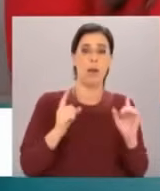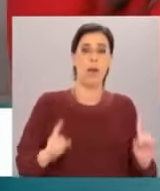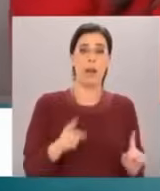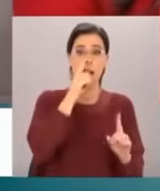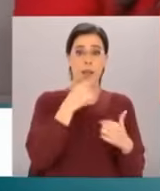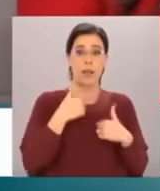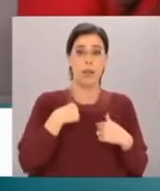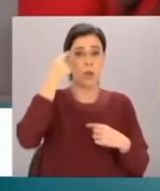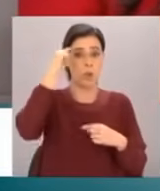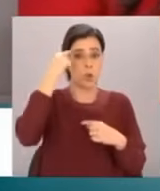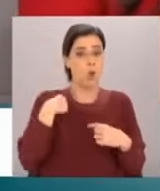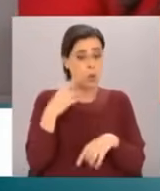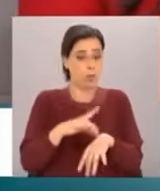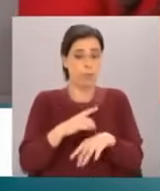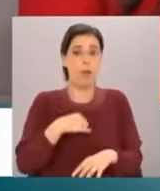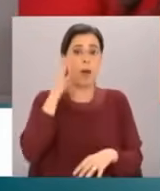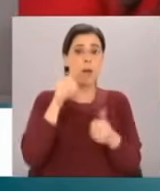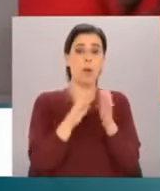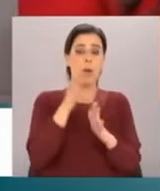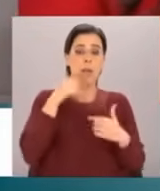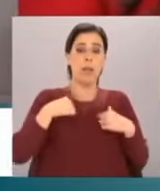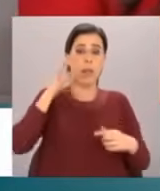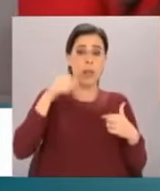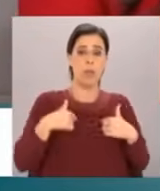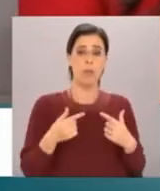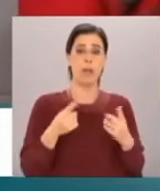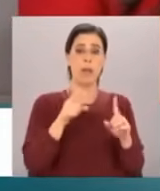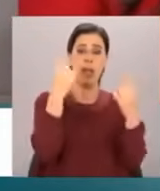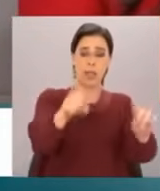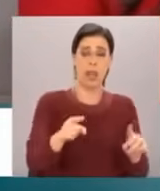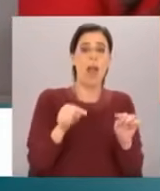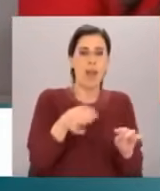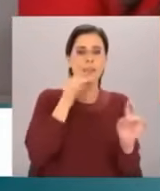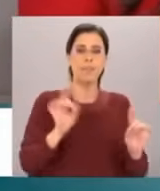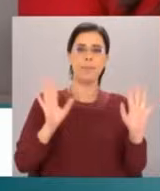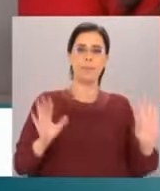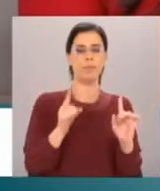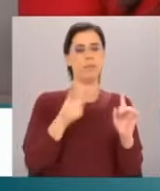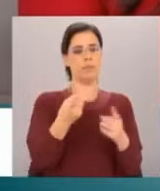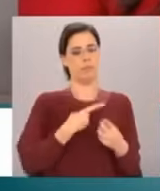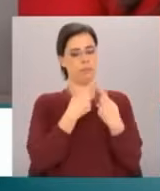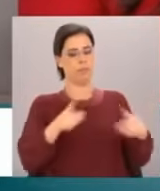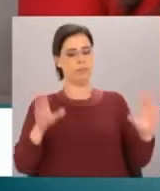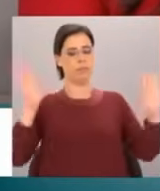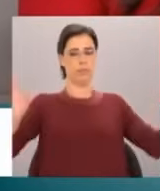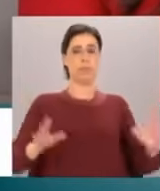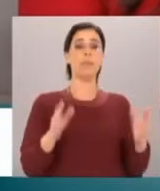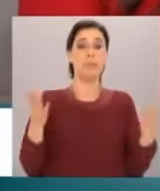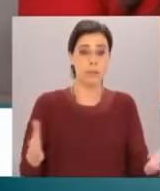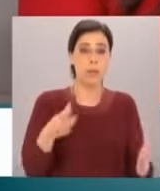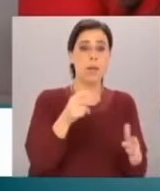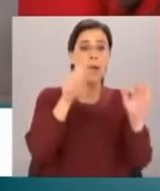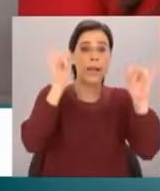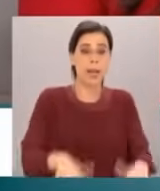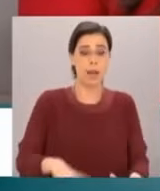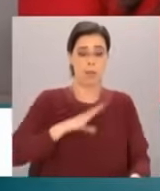que tem aquele dia que sou louco para ir mais isso eu adoro animais todos nós tem um animal esse aqui nessa mensagem que nós agora alguma coisa que nos diferencia é que sim o